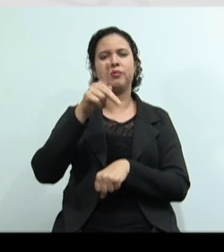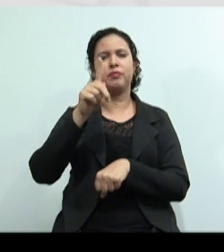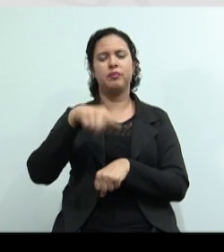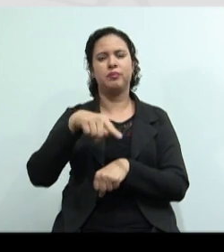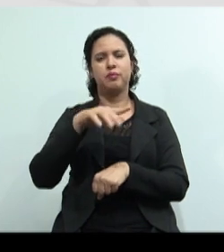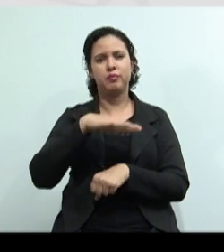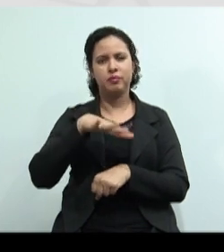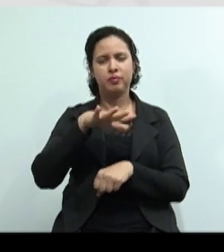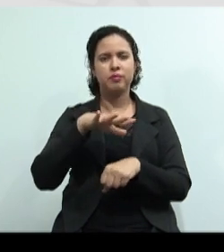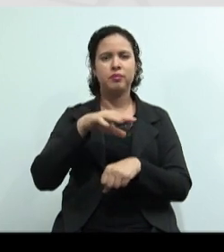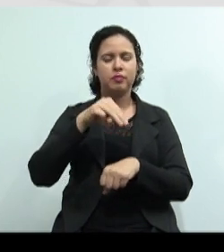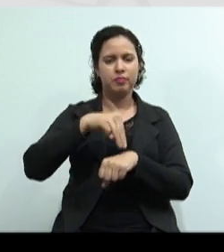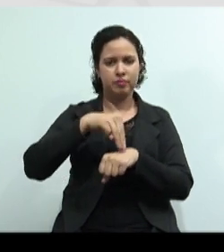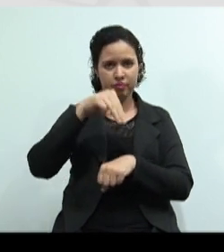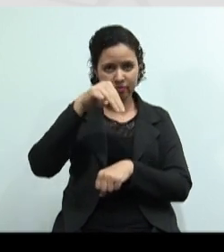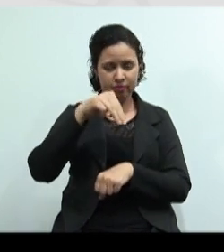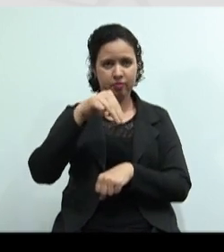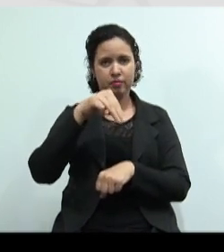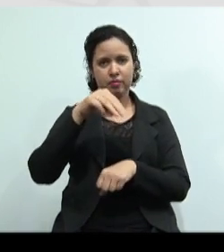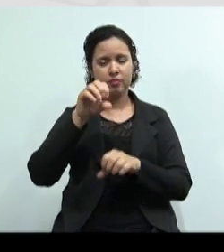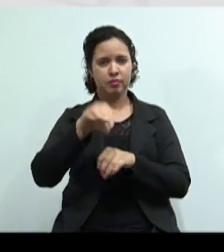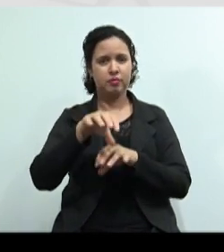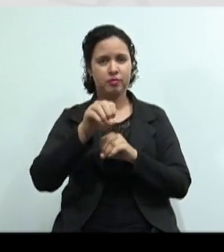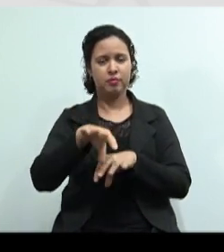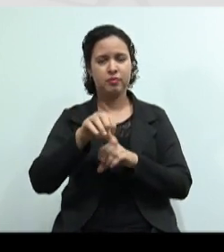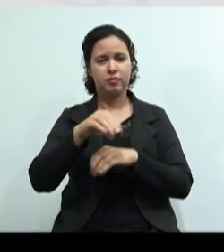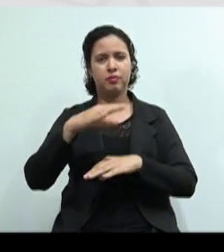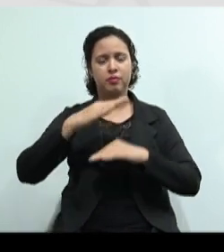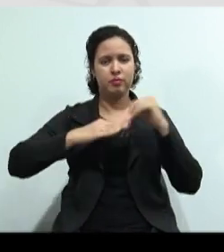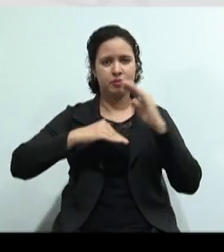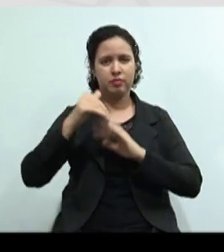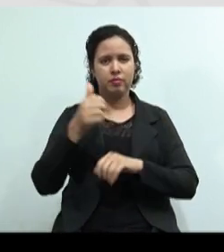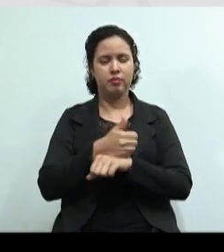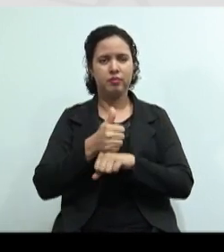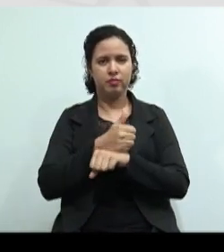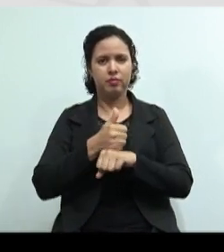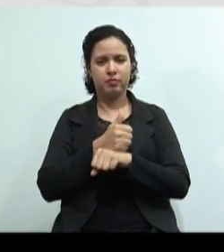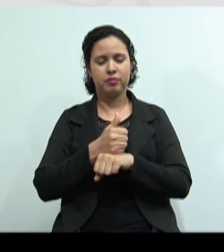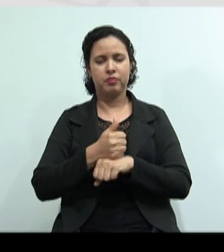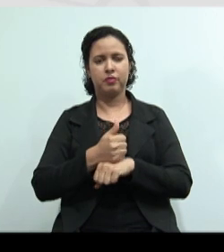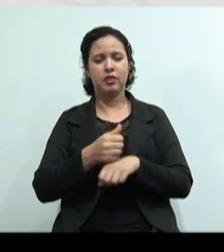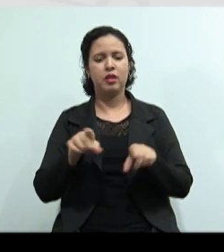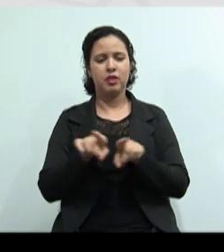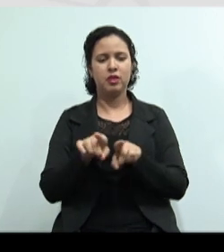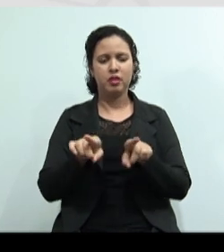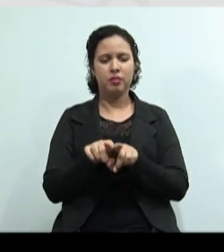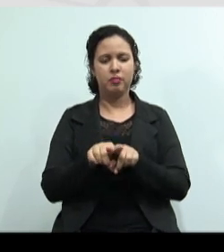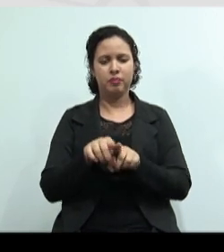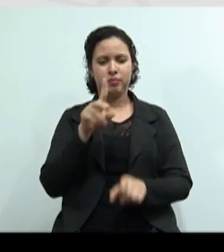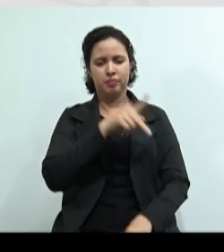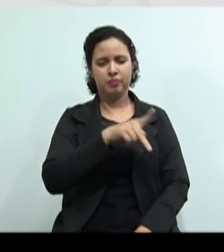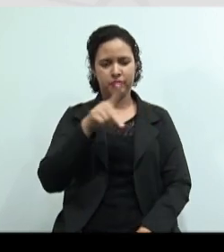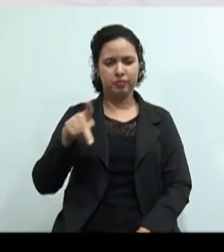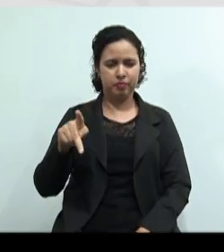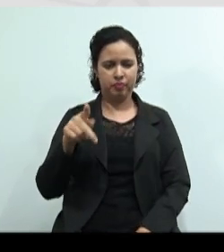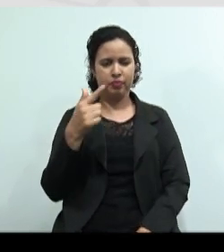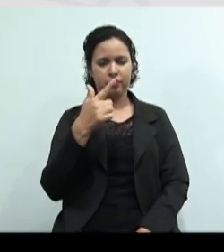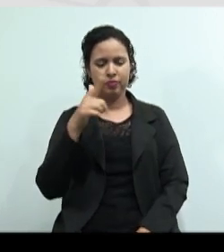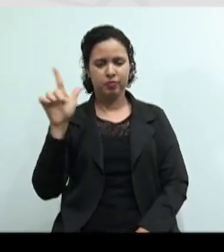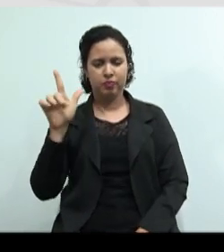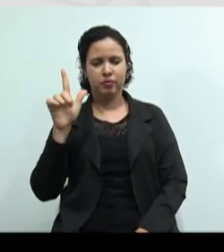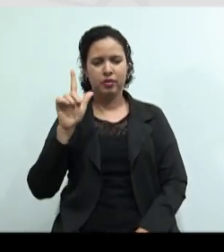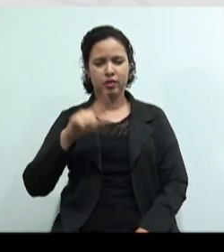e mestranda em Educação Profissional e Tecnológica. Eu sou Rucirlane Silva, tenho graduação em Ciências